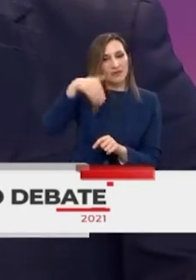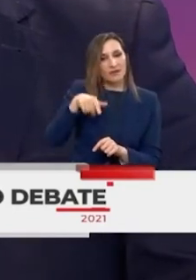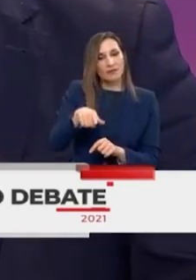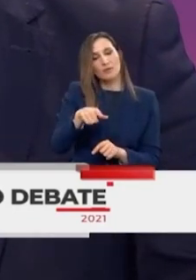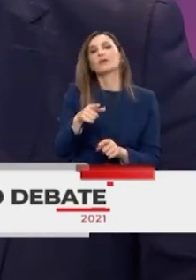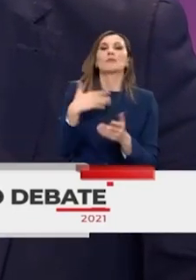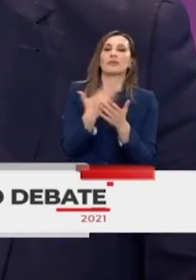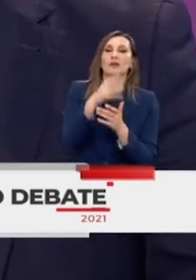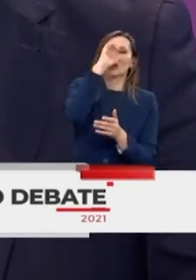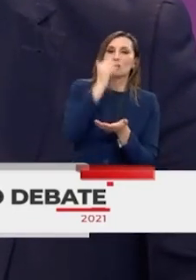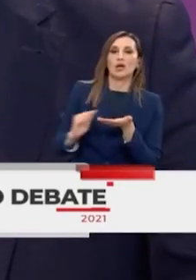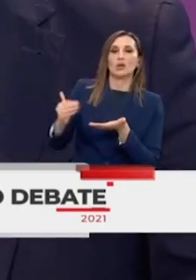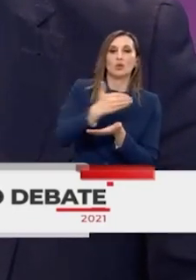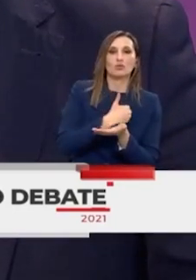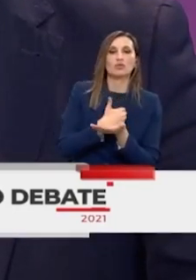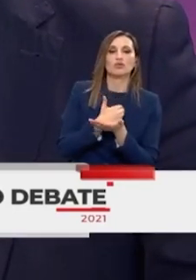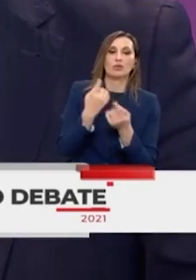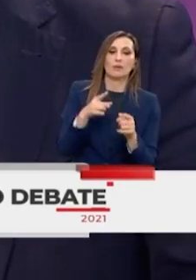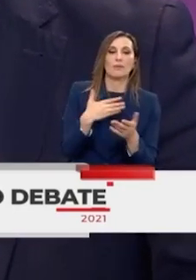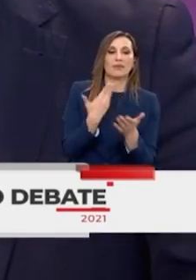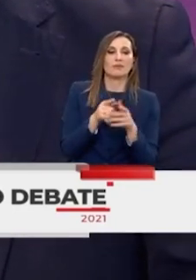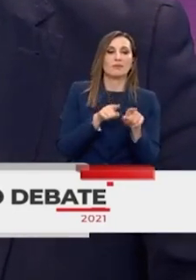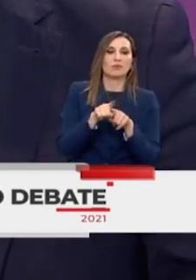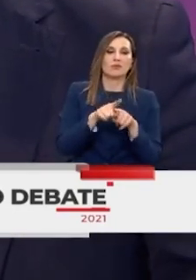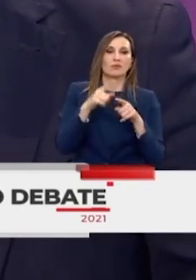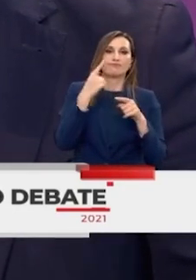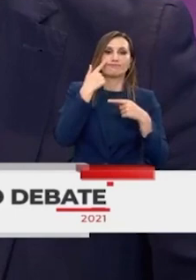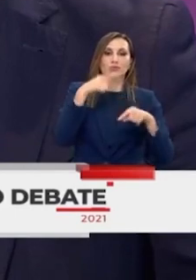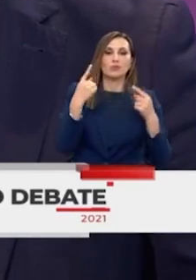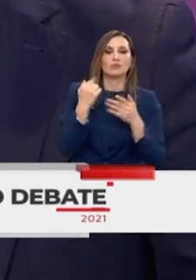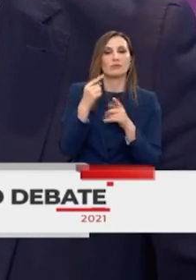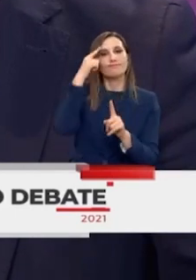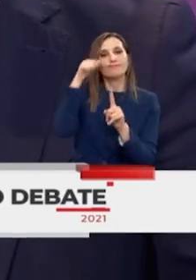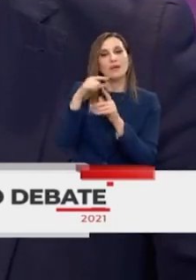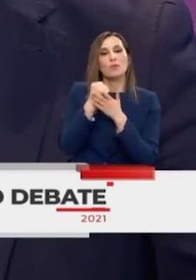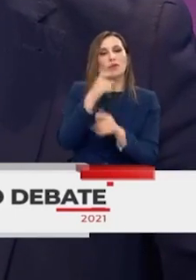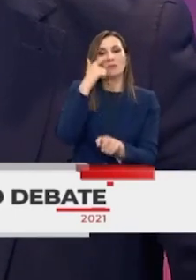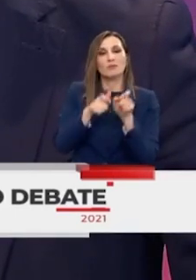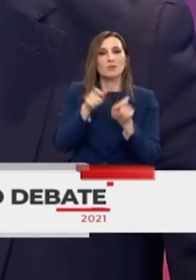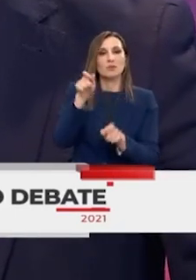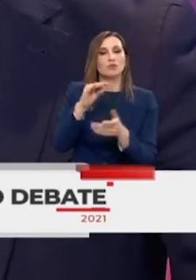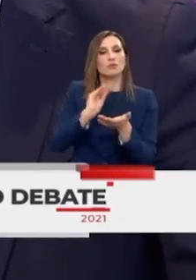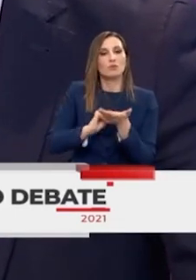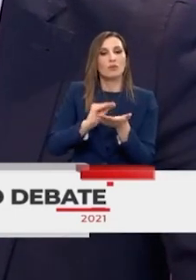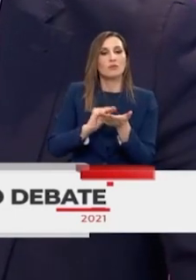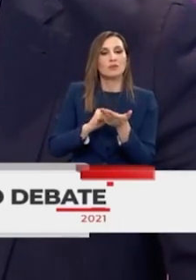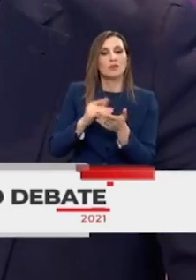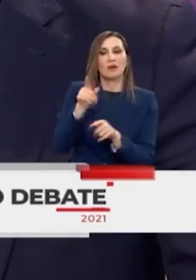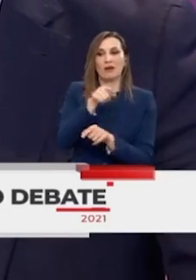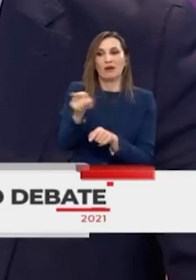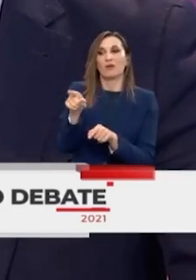recursos que precisa para sustentar as políticas públicas, para apoiar os mais desfavorecidos, que eles querem